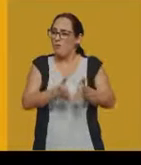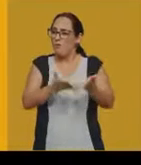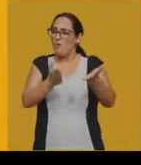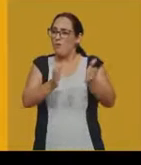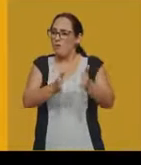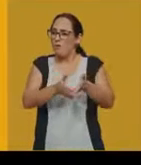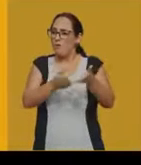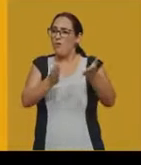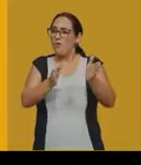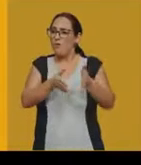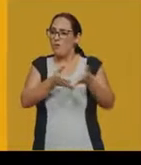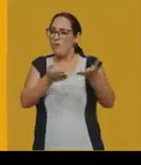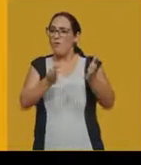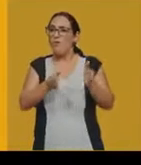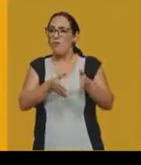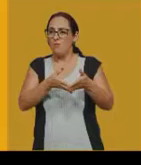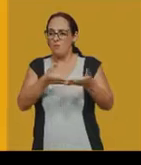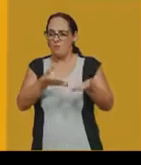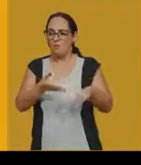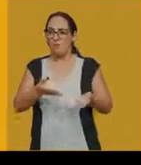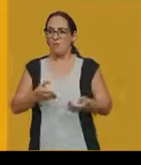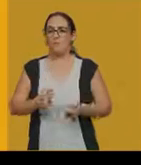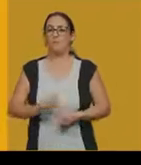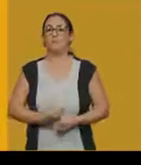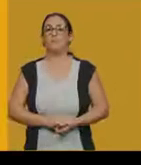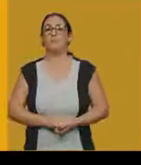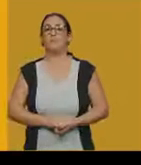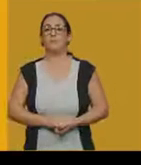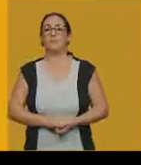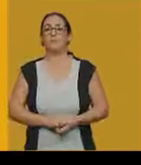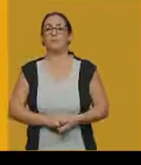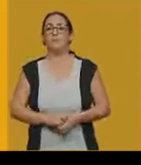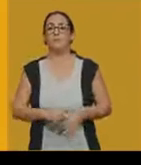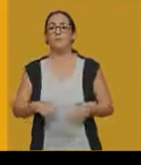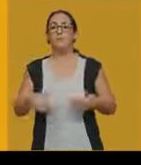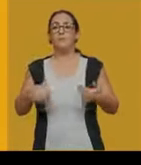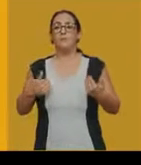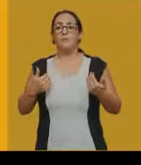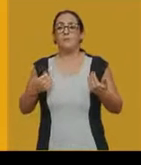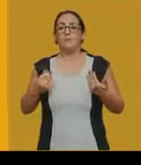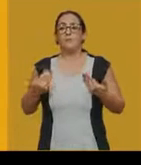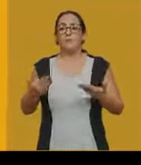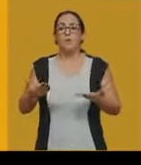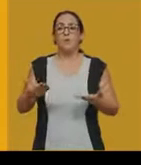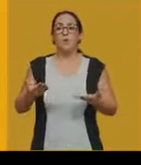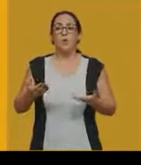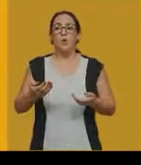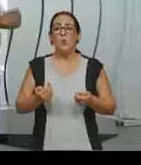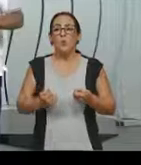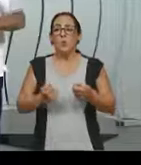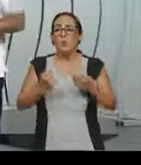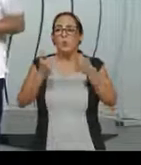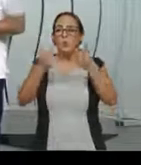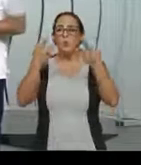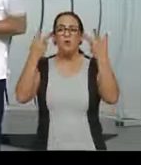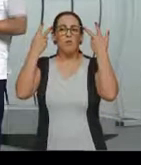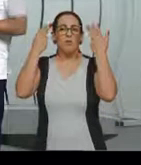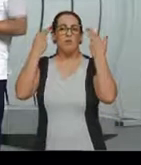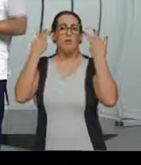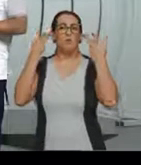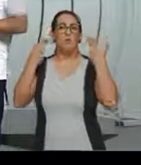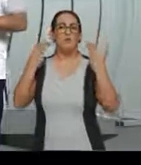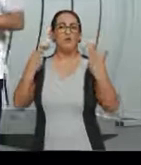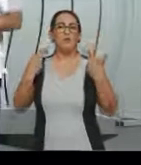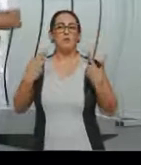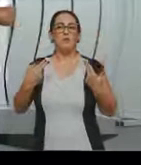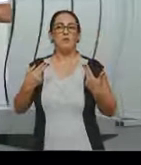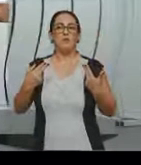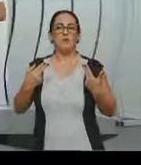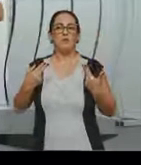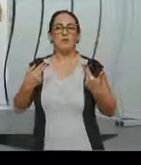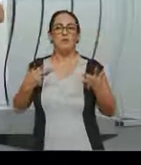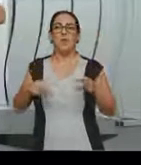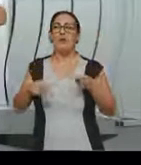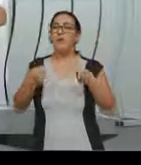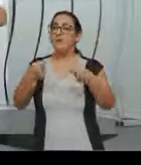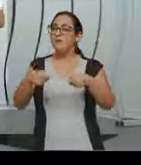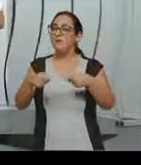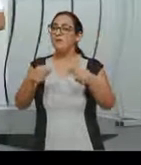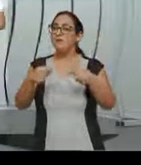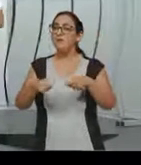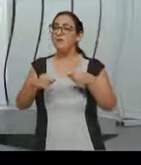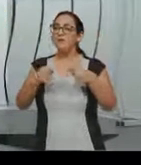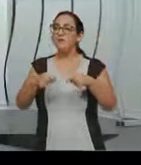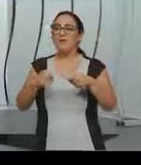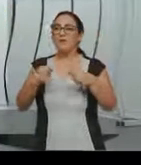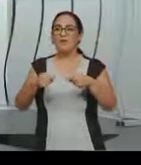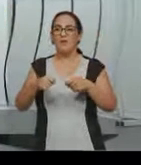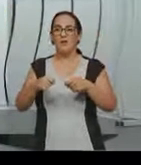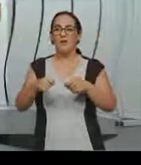economicamente falando no Brasil, ok? Então, é quase que natural, né, que por uma necessidade,